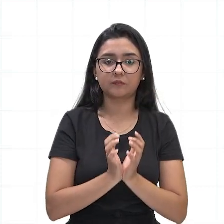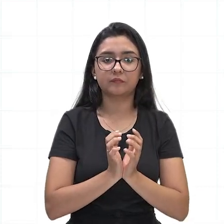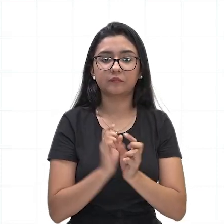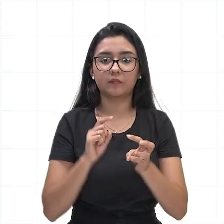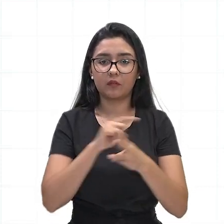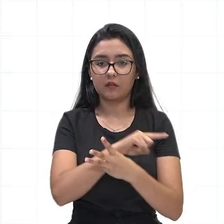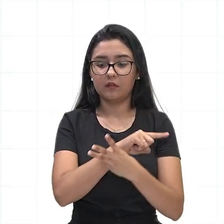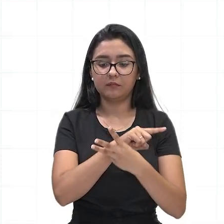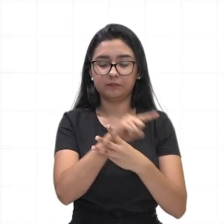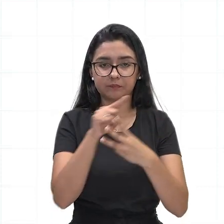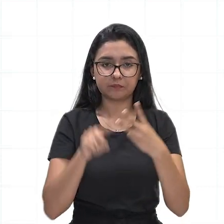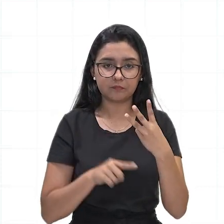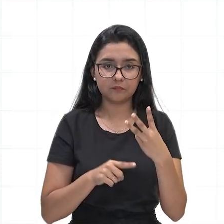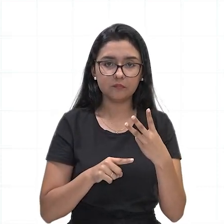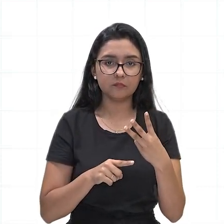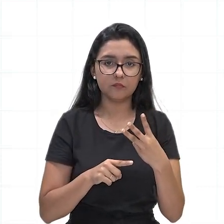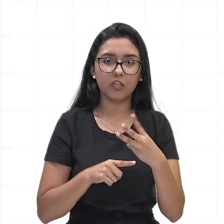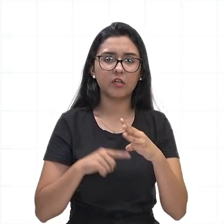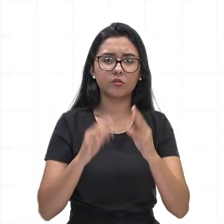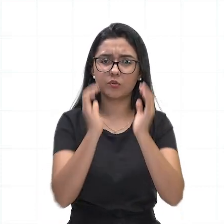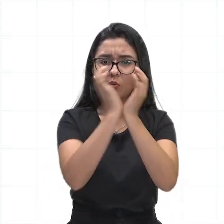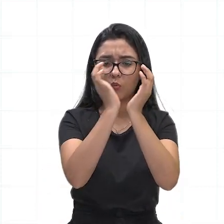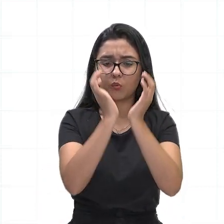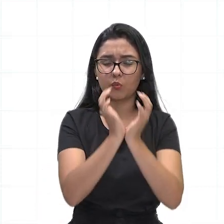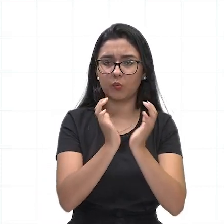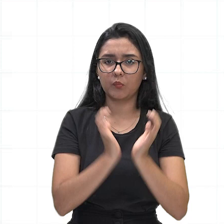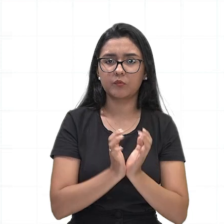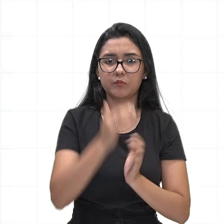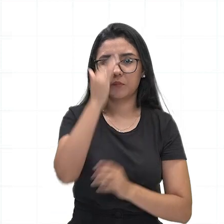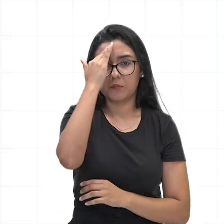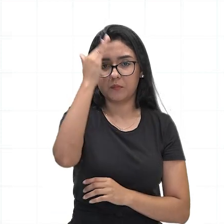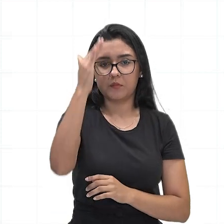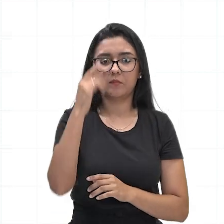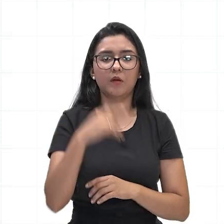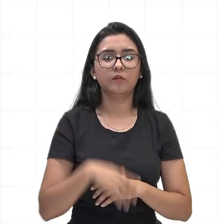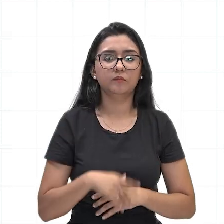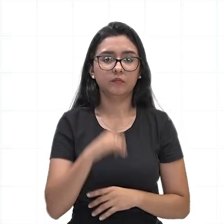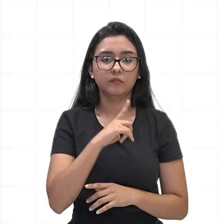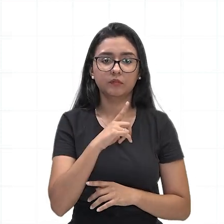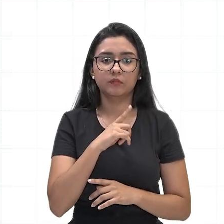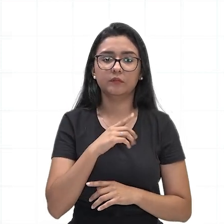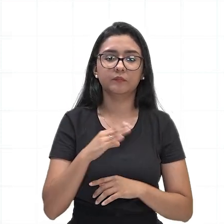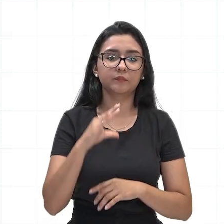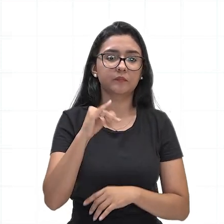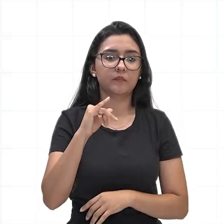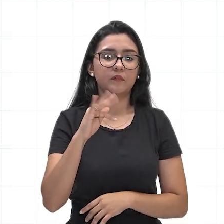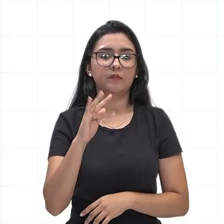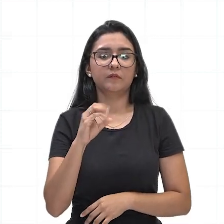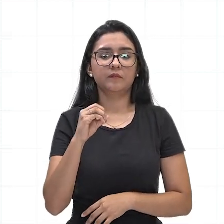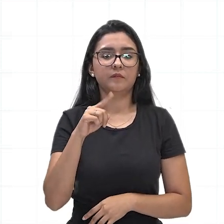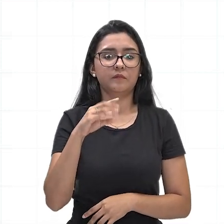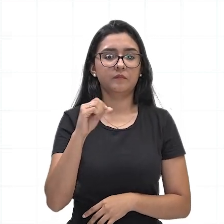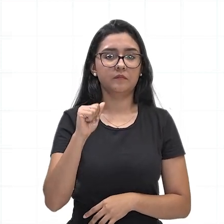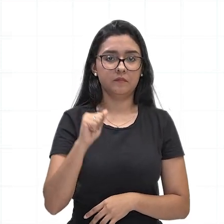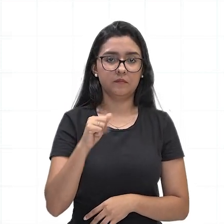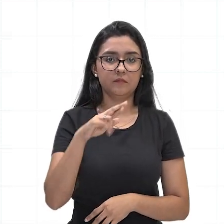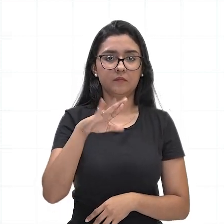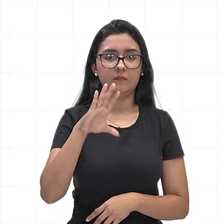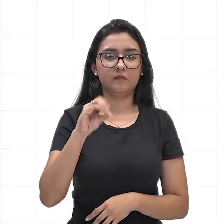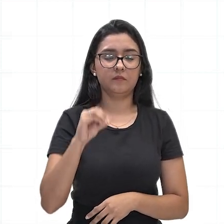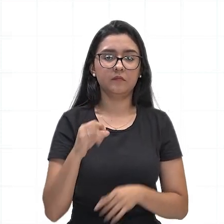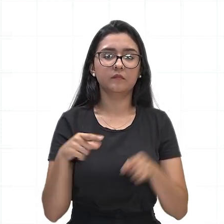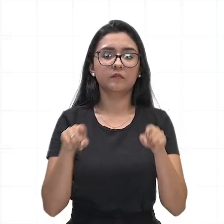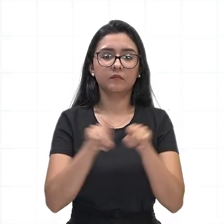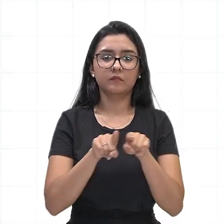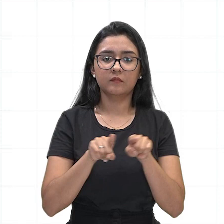classificados ou divididos em 3 grupos. A gente tem os grupos dos cifozoários, dos hidrozoários e